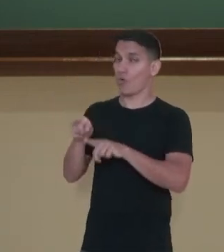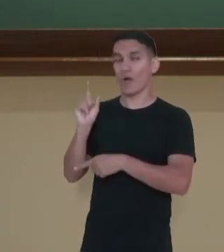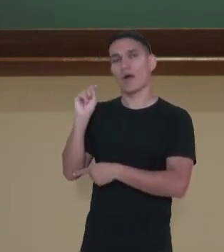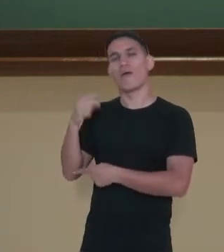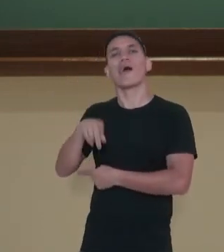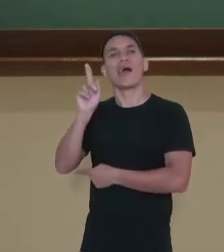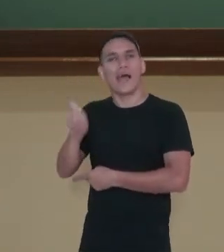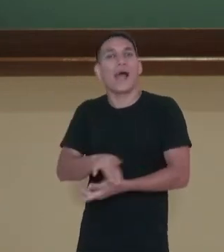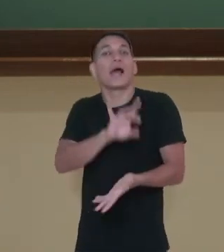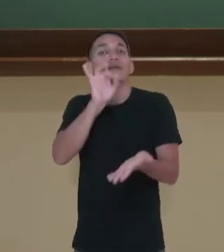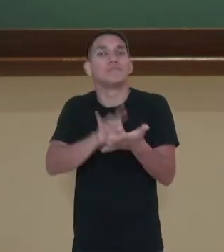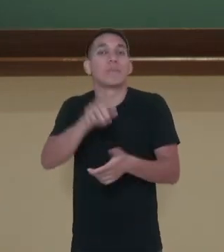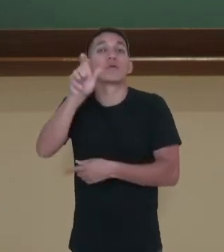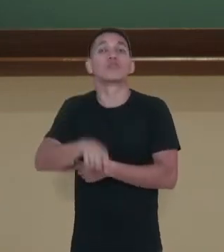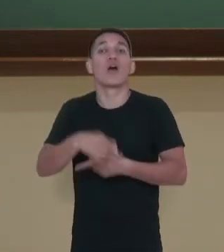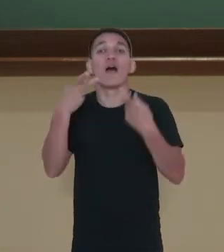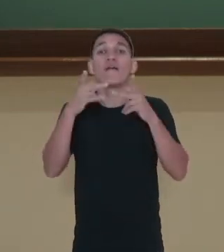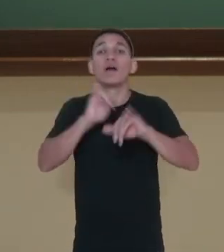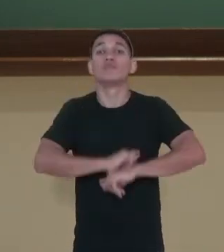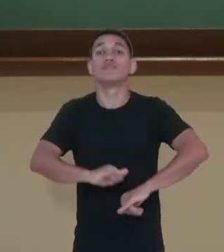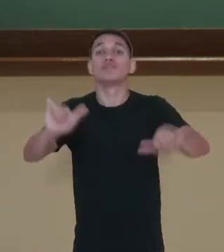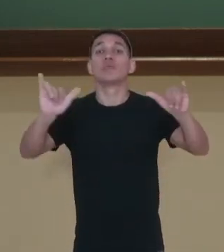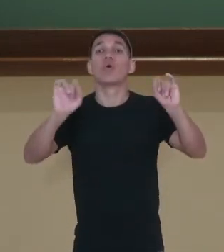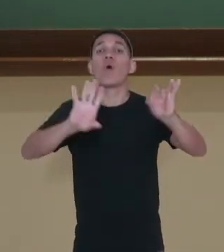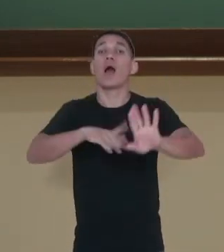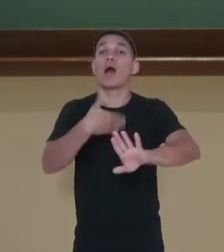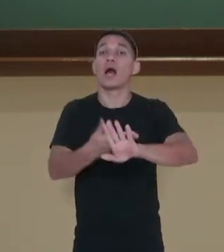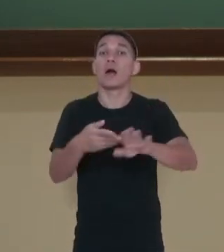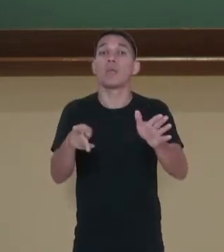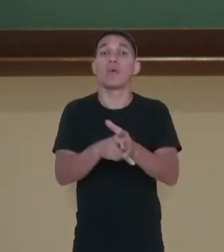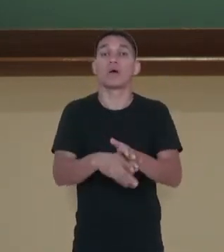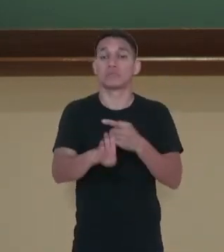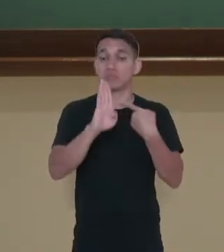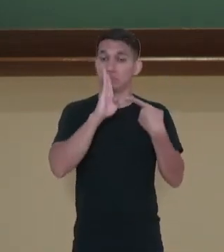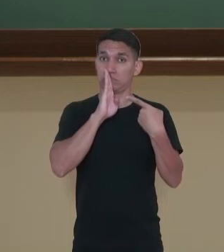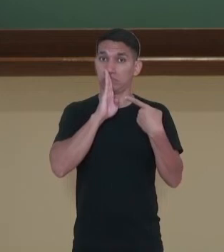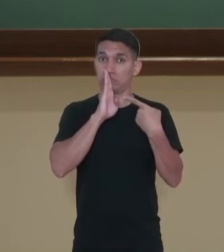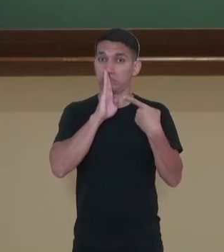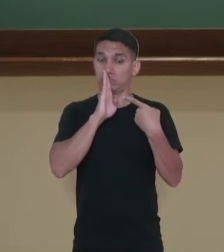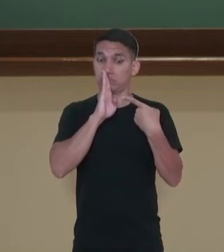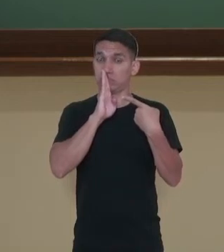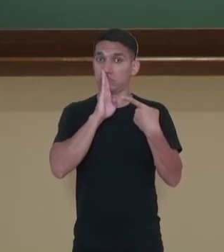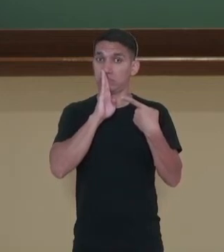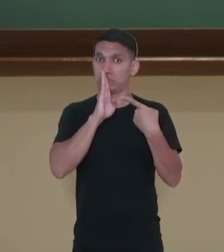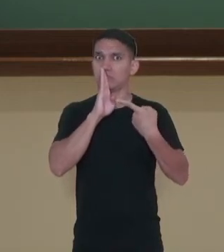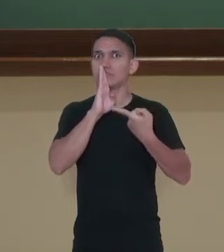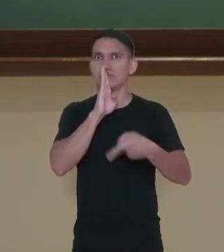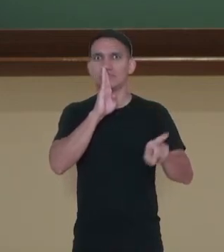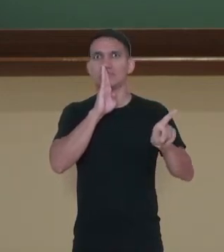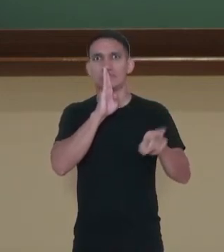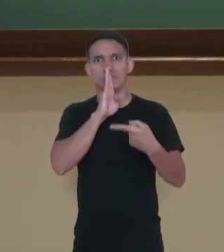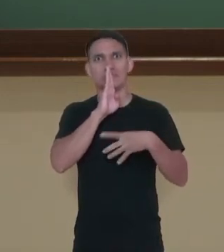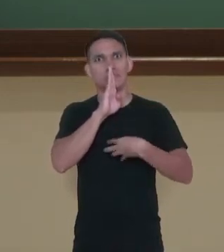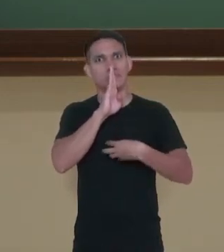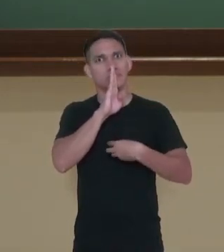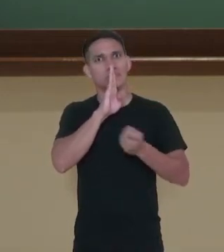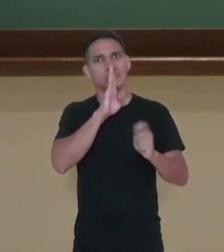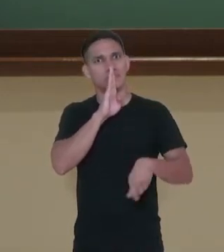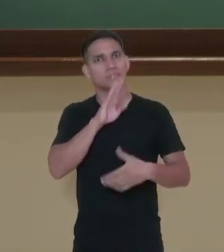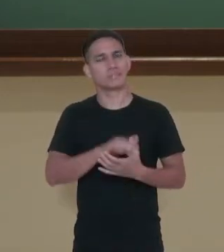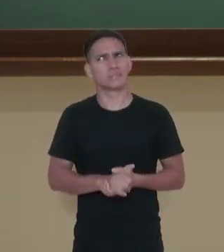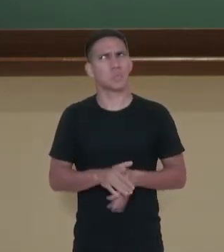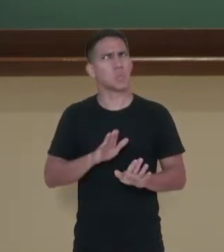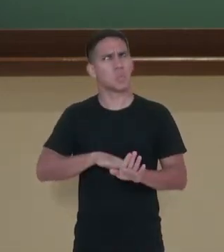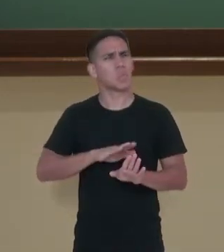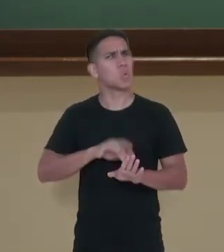é o cara que declarou que até no silêncio há música. O que será que ele quis dizer